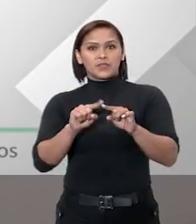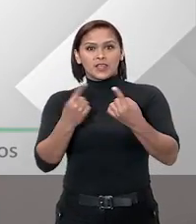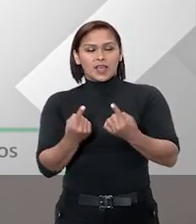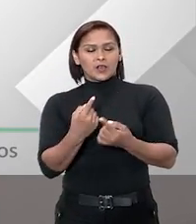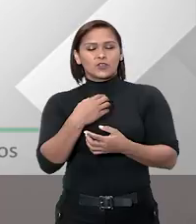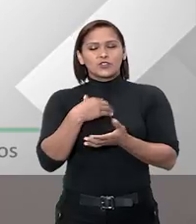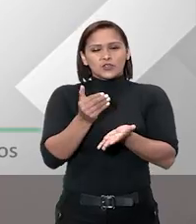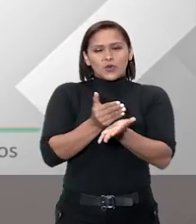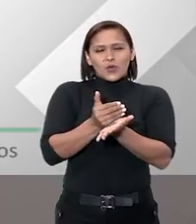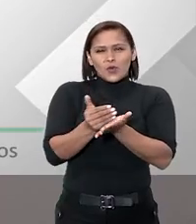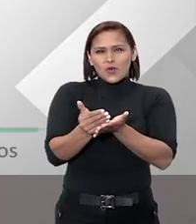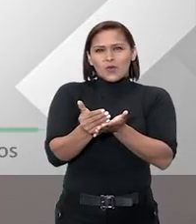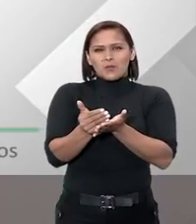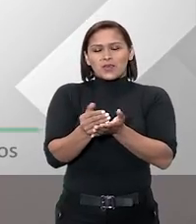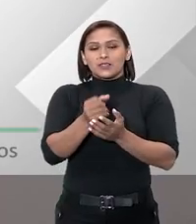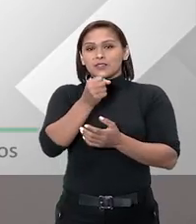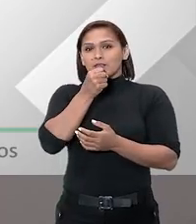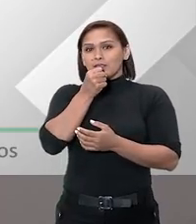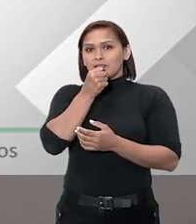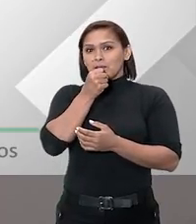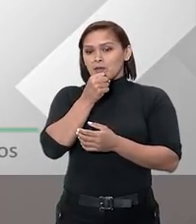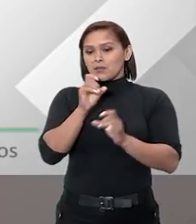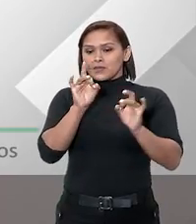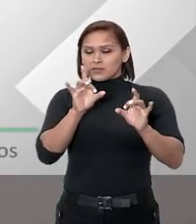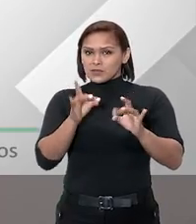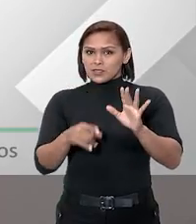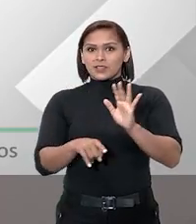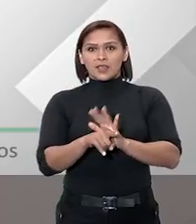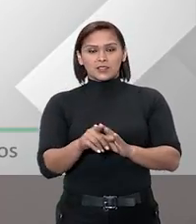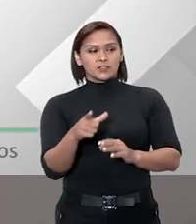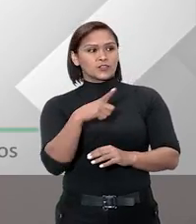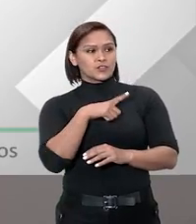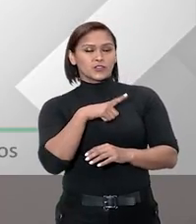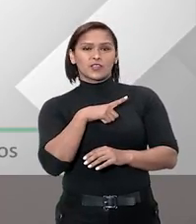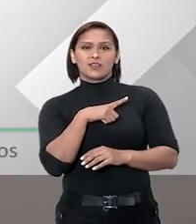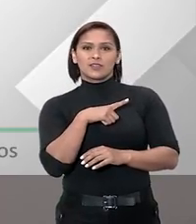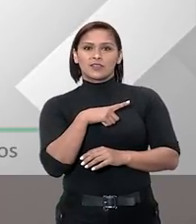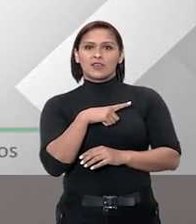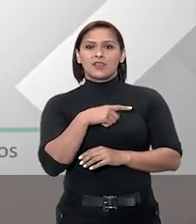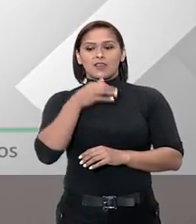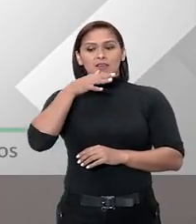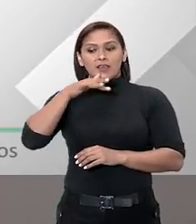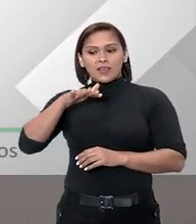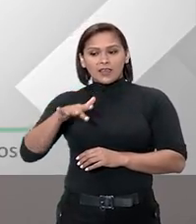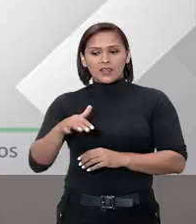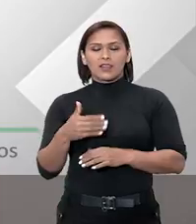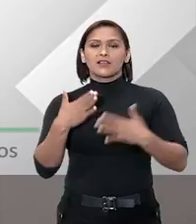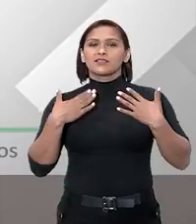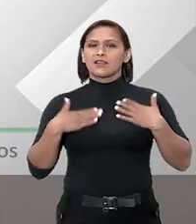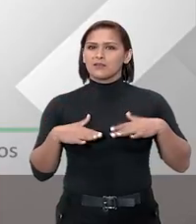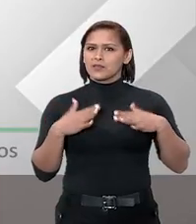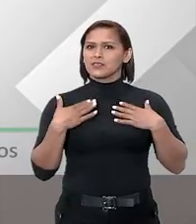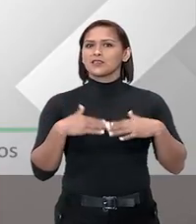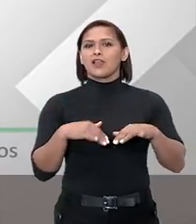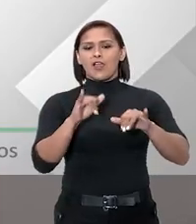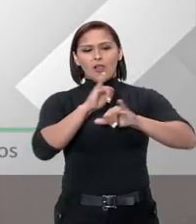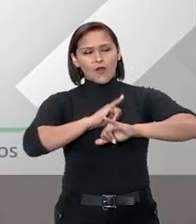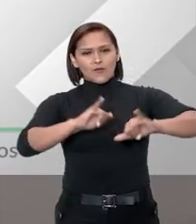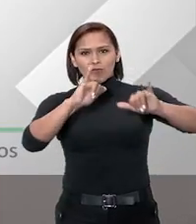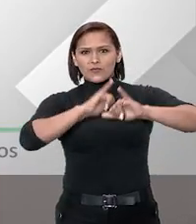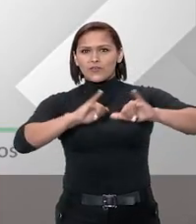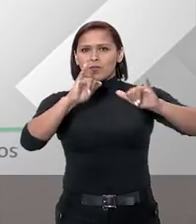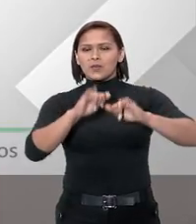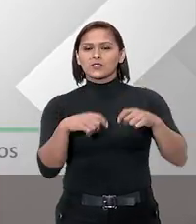quando a gente começa, então, o depoimento propriamente dito, nós temos a grande vantagem de colher as